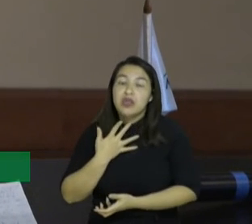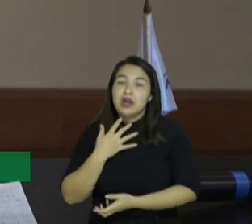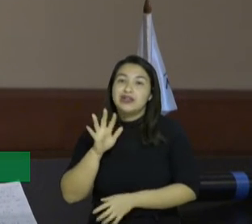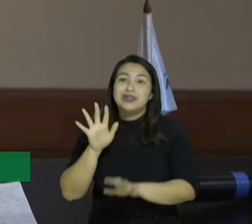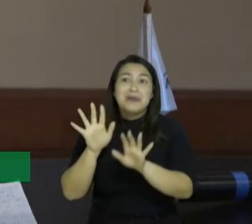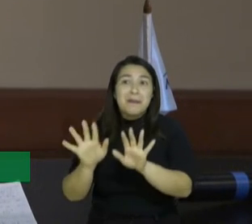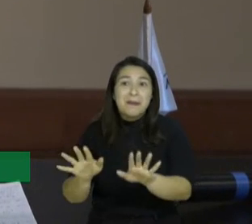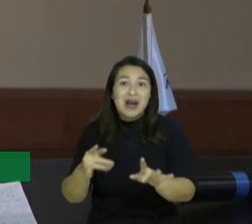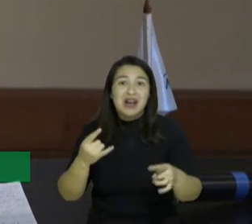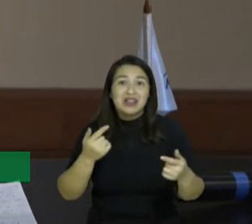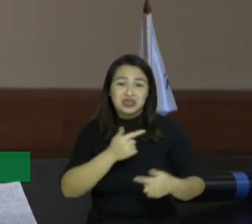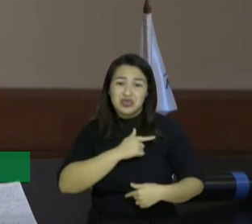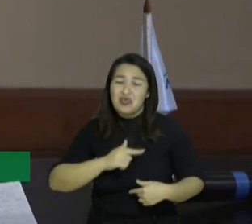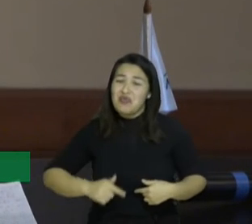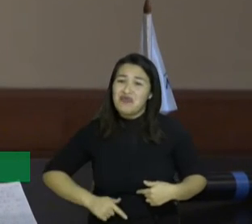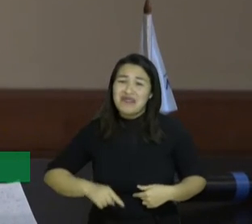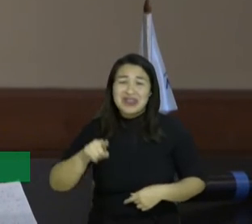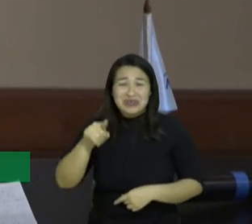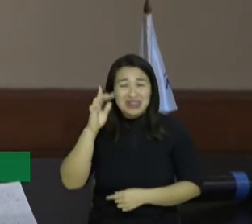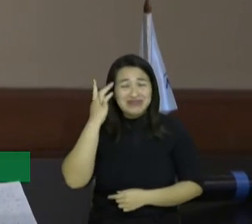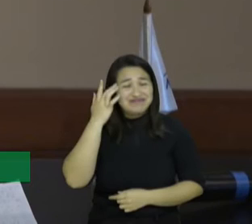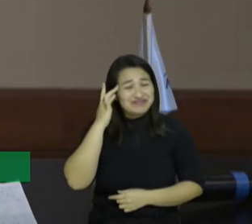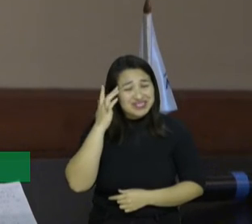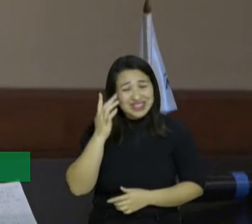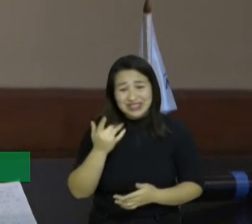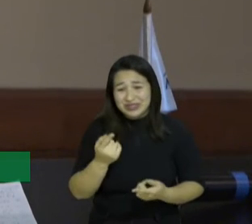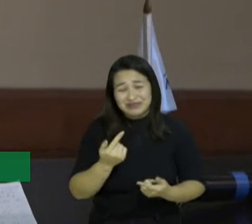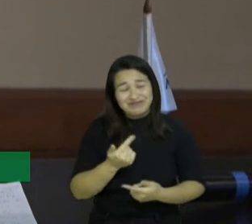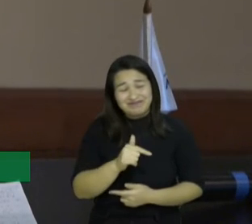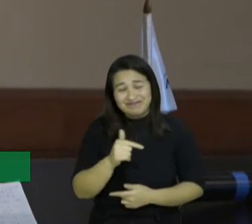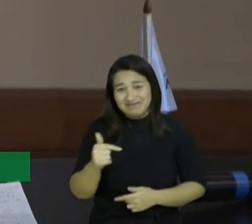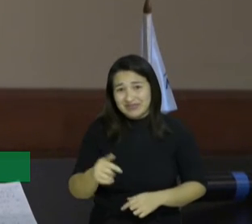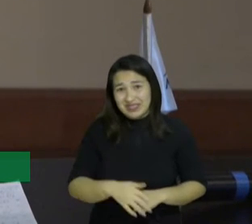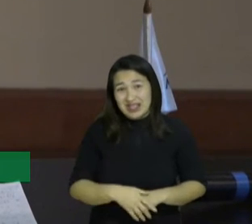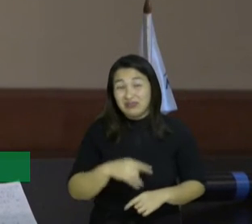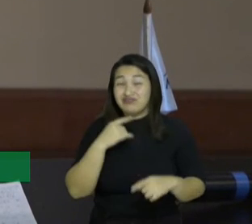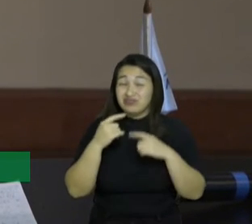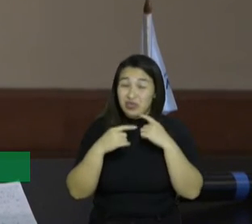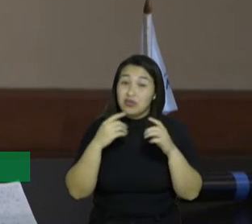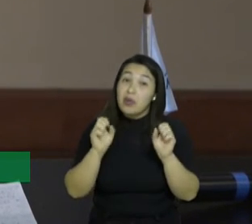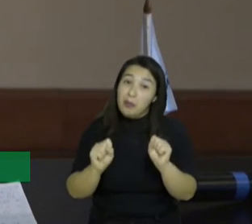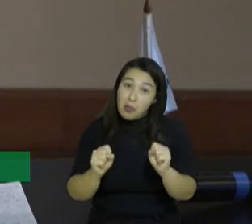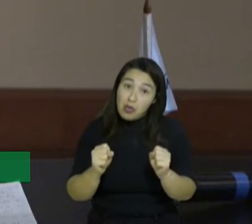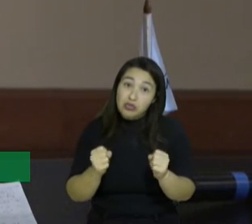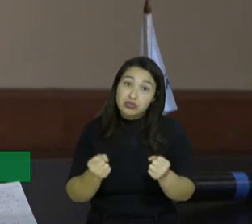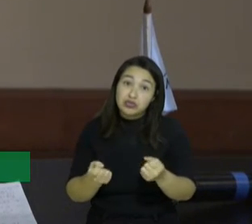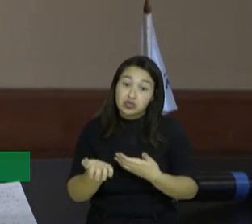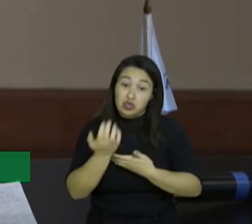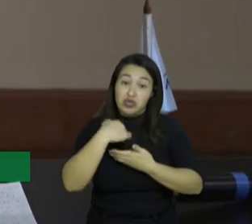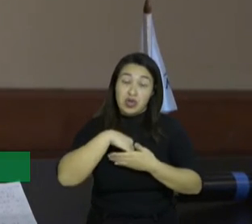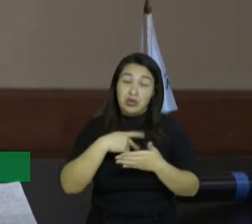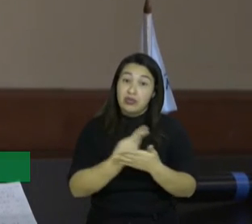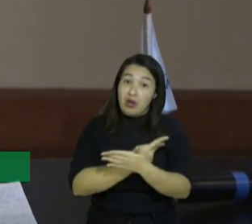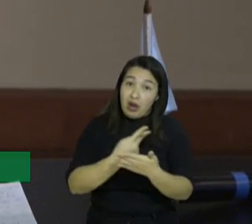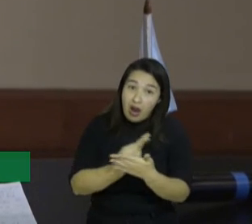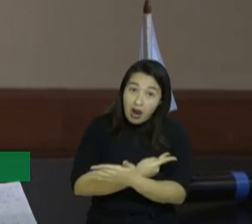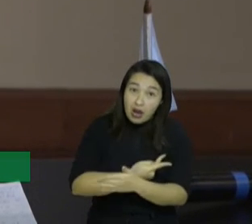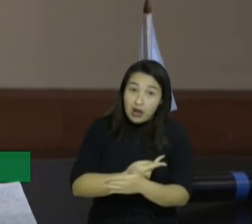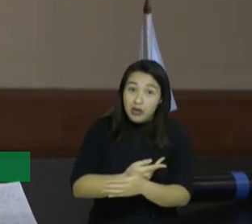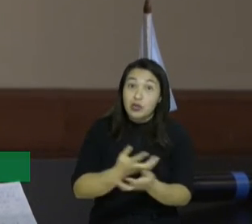governo tenho dúvidas do governo de turno tenho dúvidas né posso estar equivocado espero estar